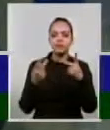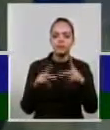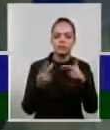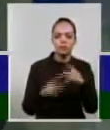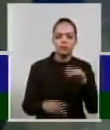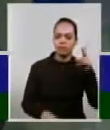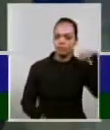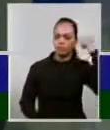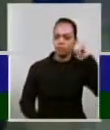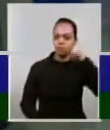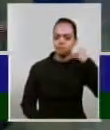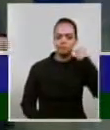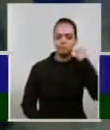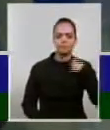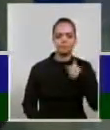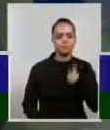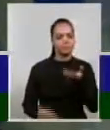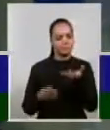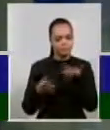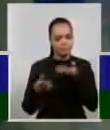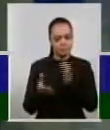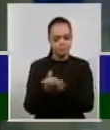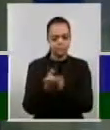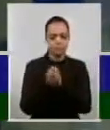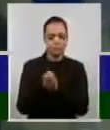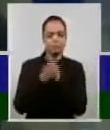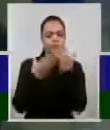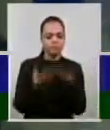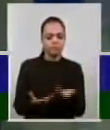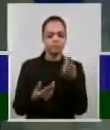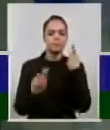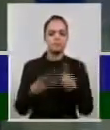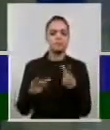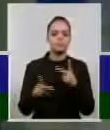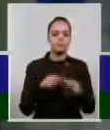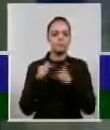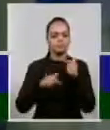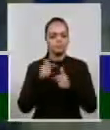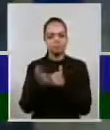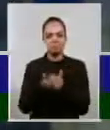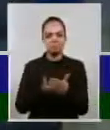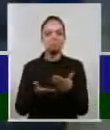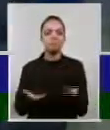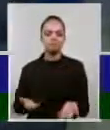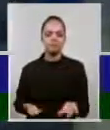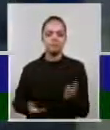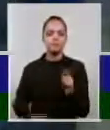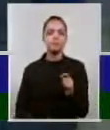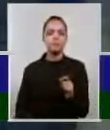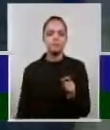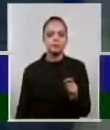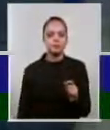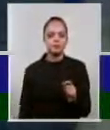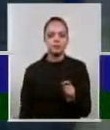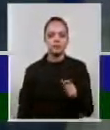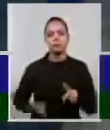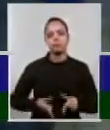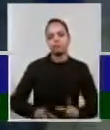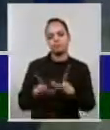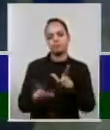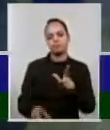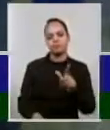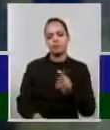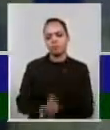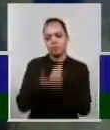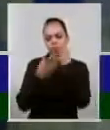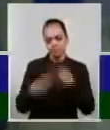Vereador Juliano Modesto, primeiro eu gostaria de cumprimentá-lo pela iniciativa de conceder aí, com apoio de